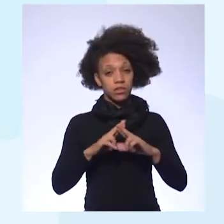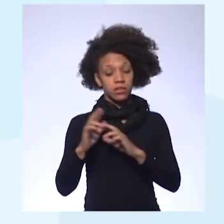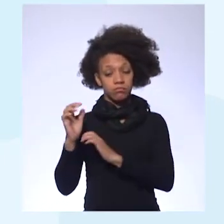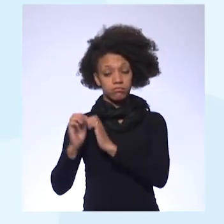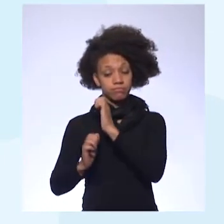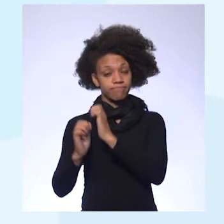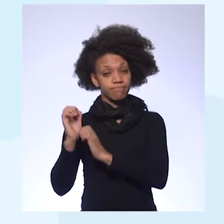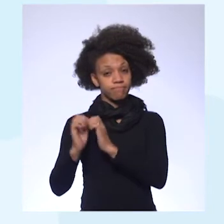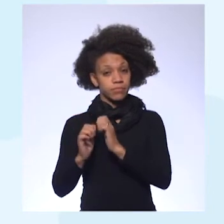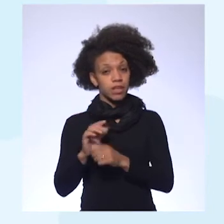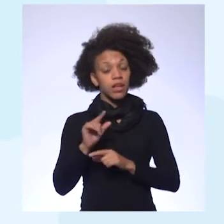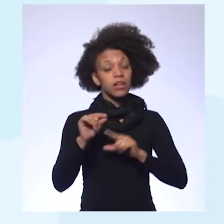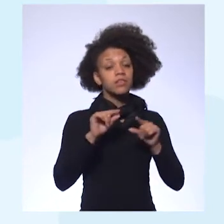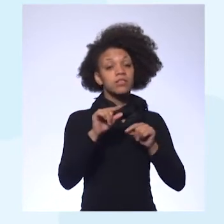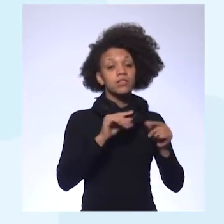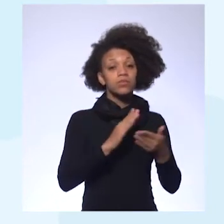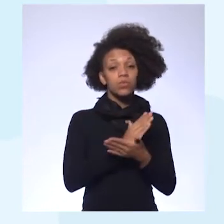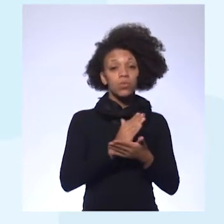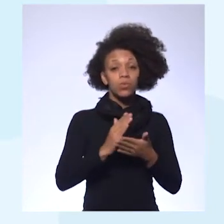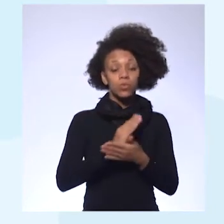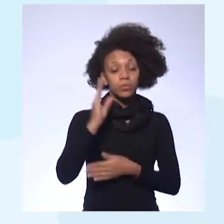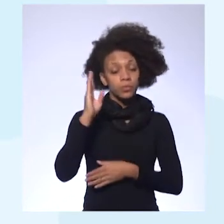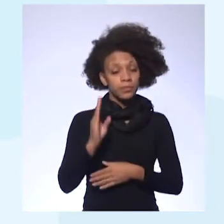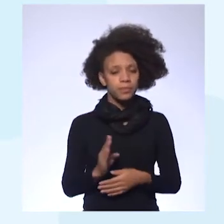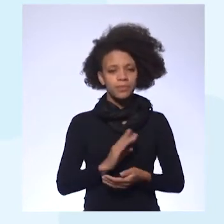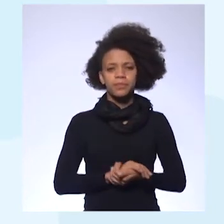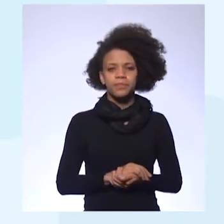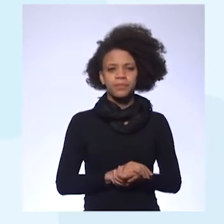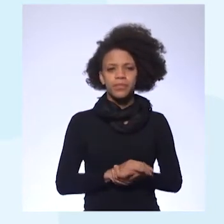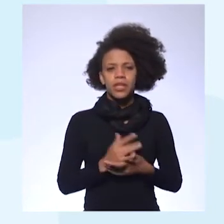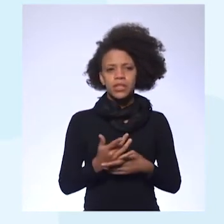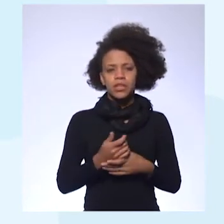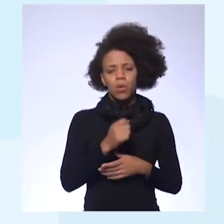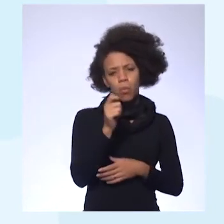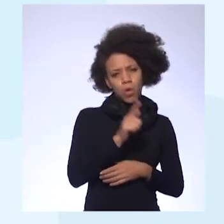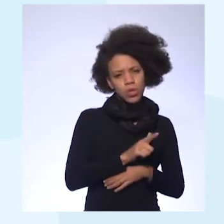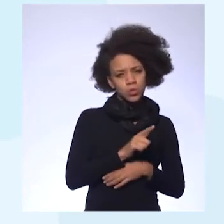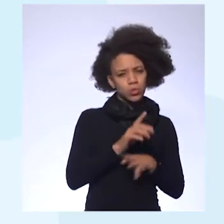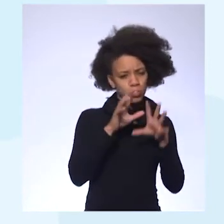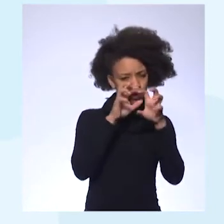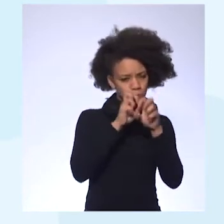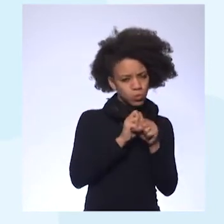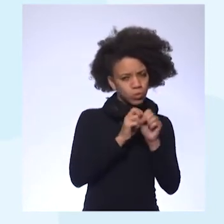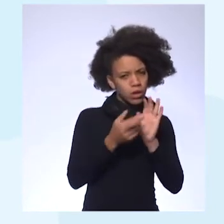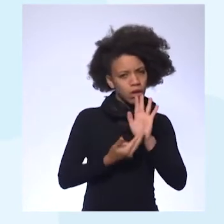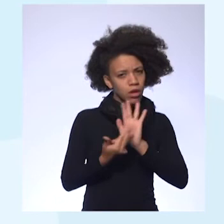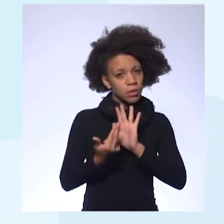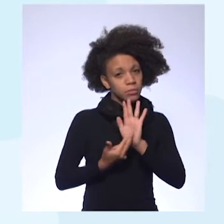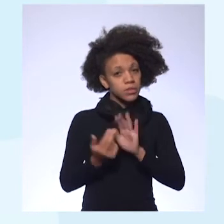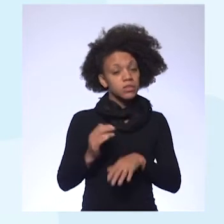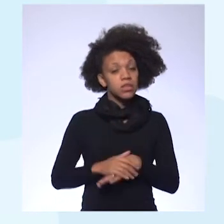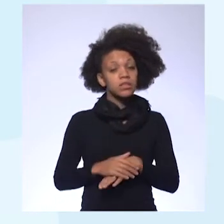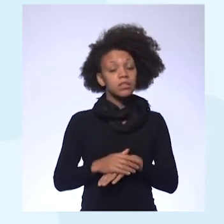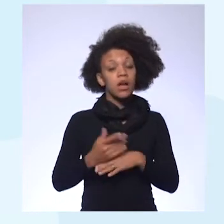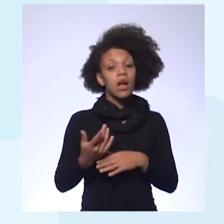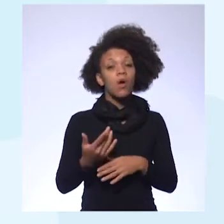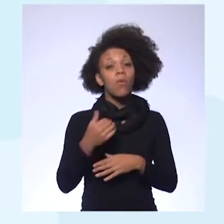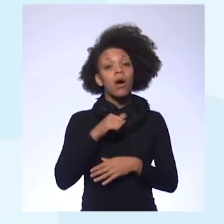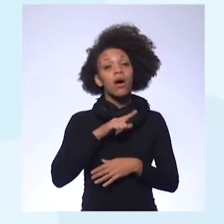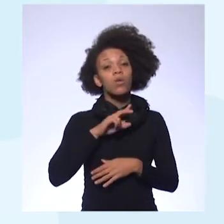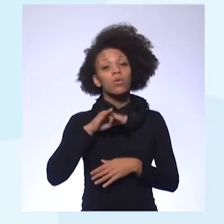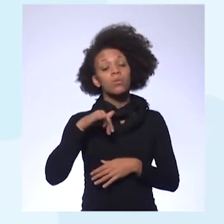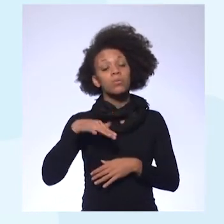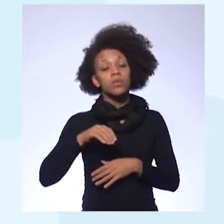industriais selecionadas no Brasil. Então, o azul mais escuro representa as latas de alumínio, o azul